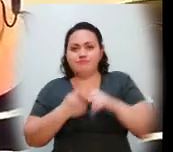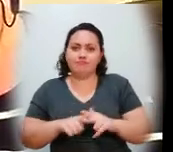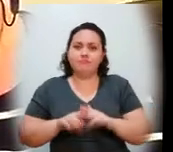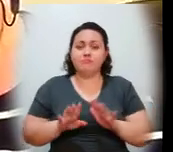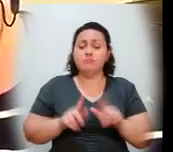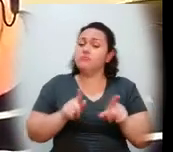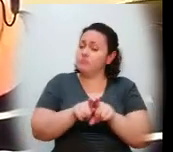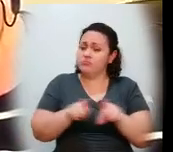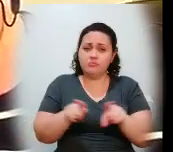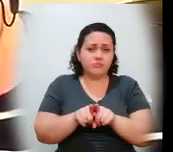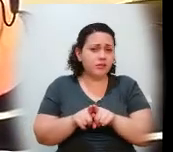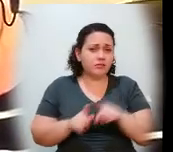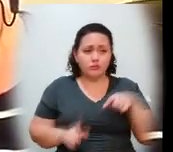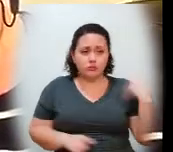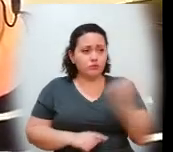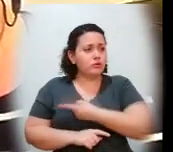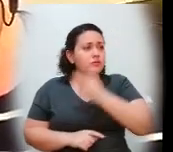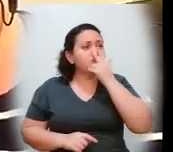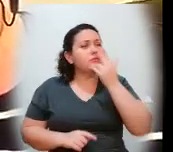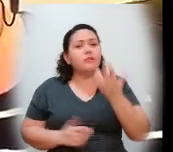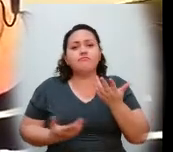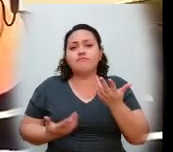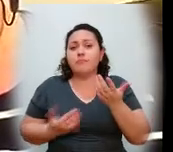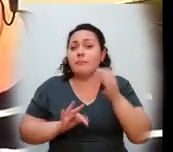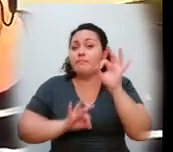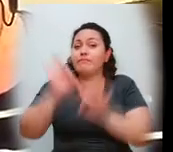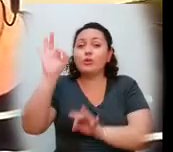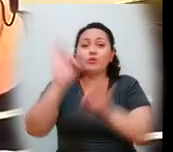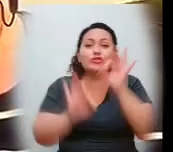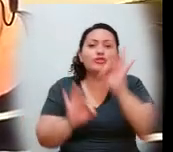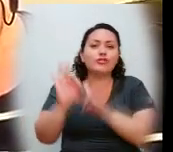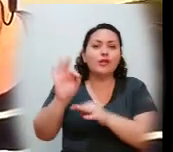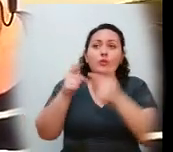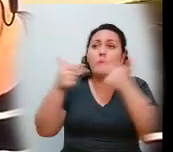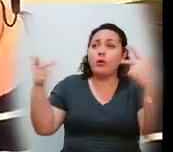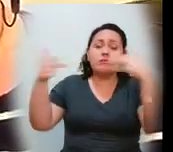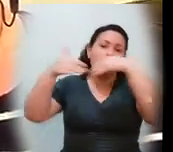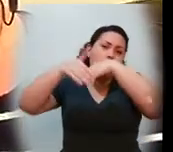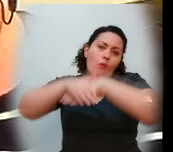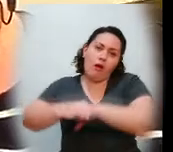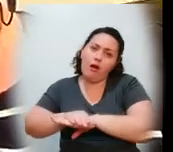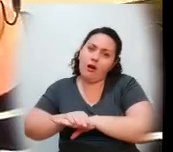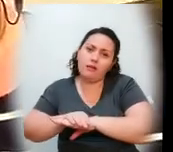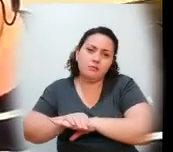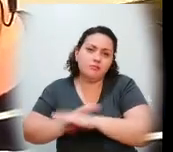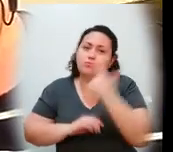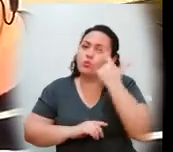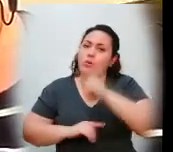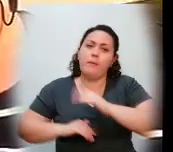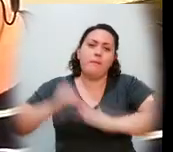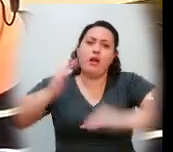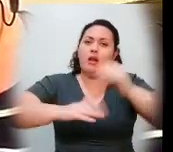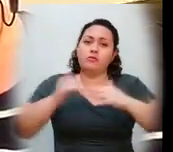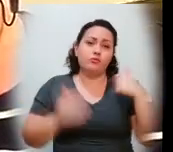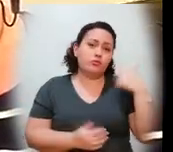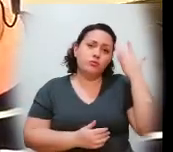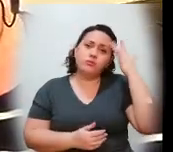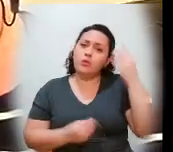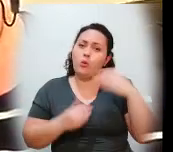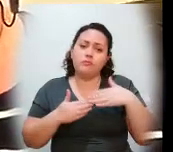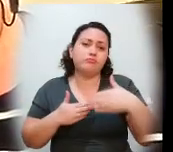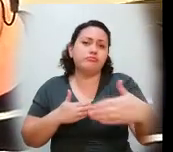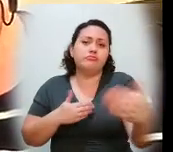gente ficou com vários projetos que por enquanto não estão se efetivando e que eu nem sei como é que vão